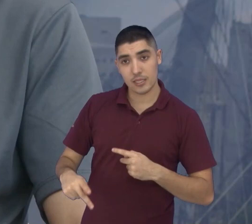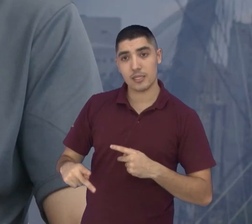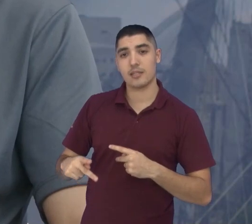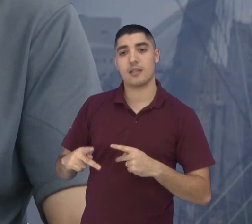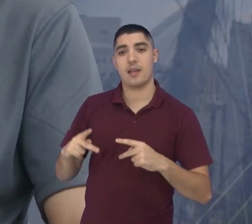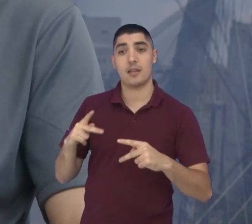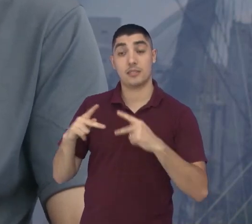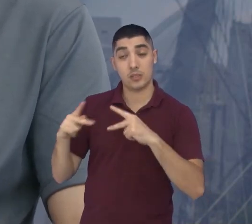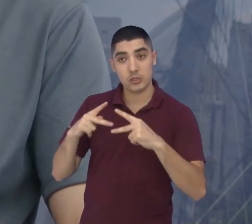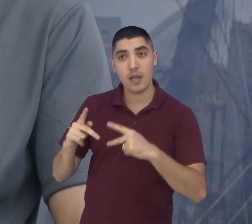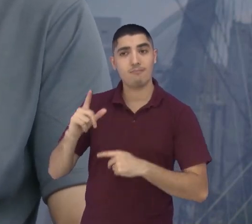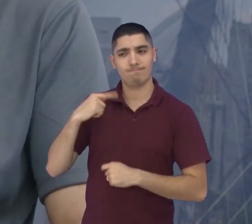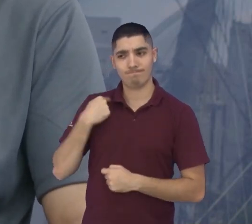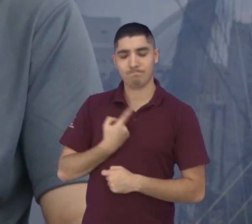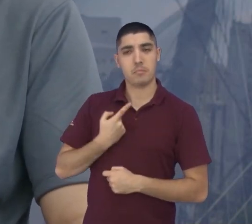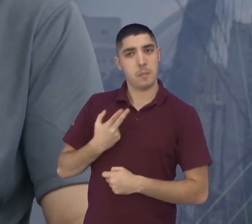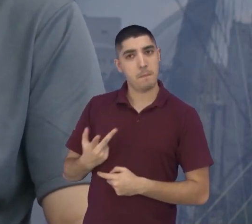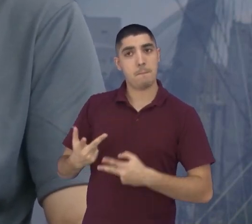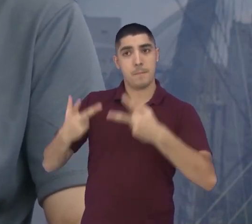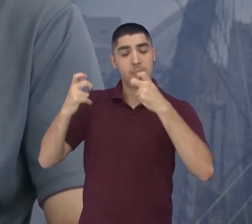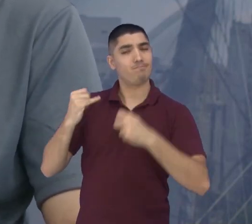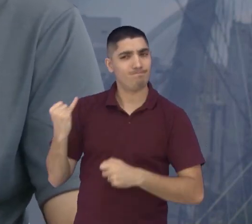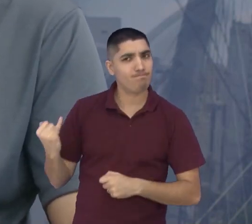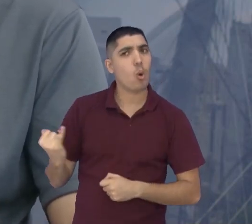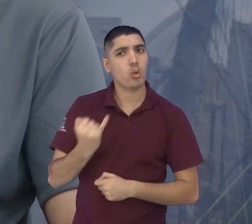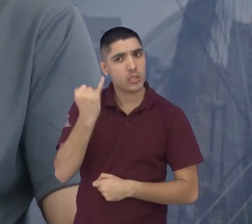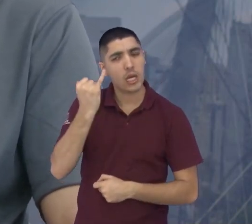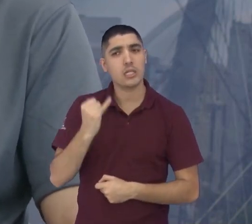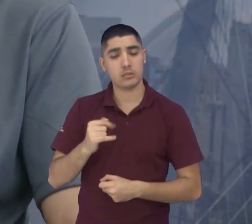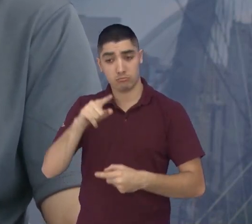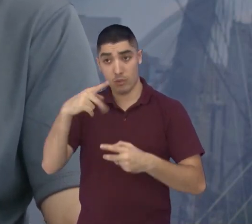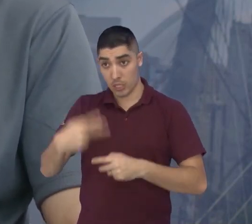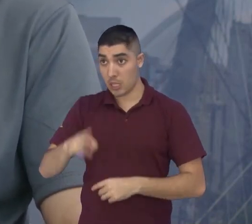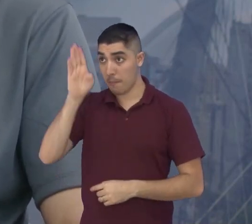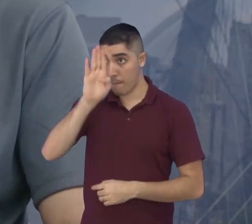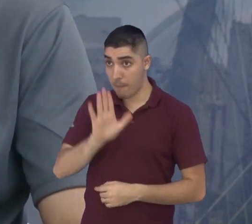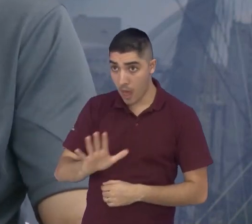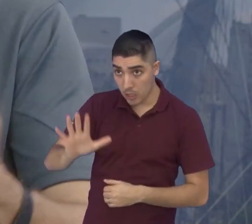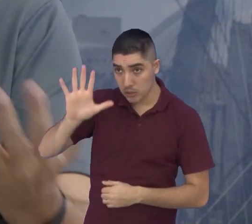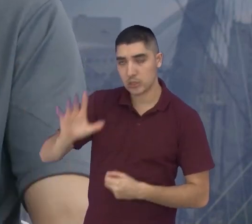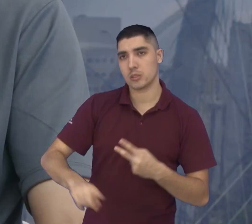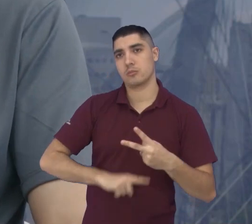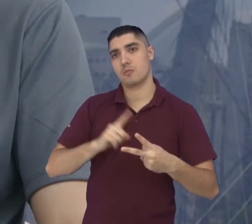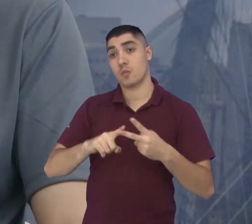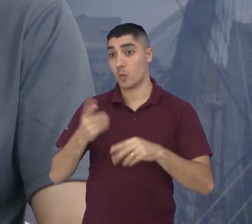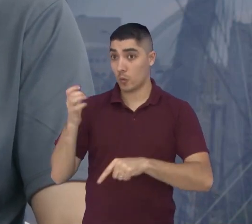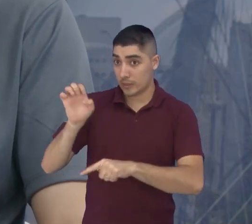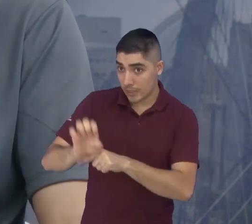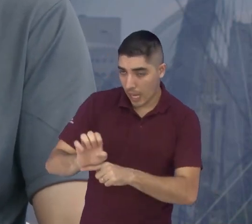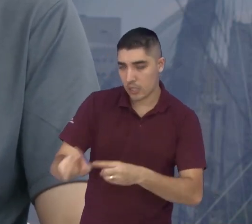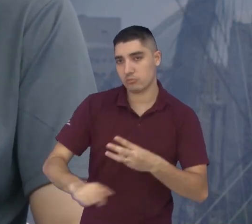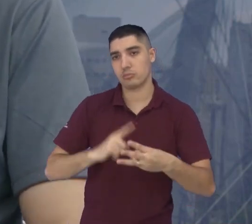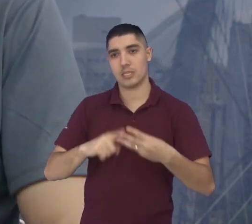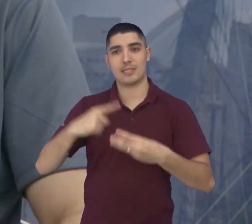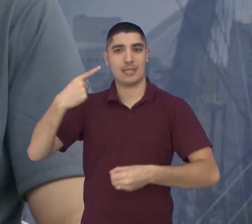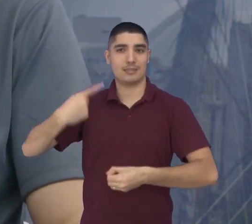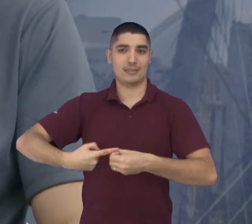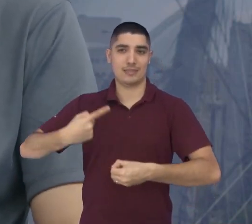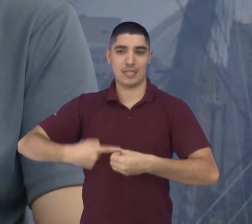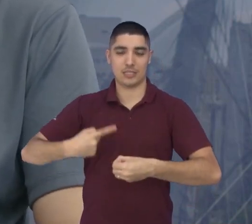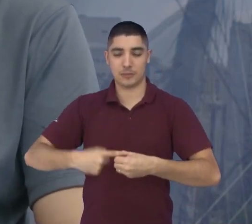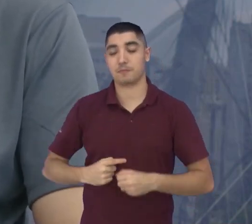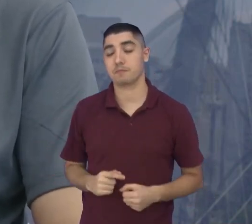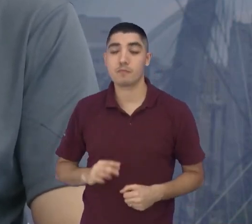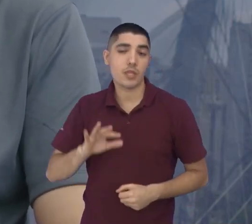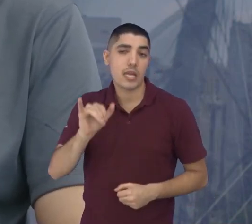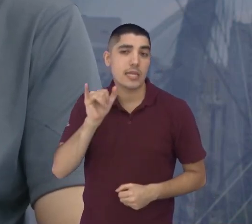de importância, tanto a nível nacional, quanto estadual, quanto municipal. O que nós podemos citar,